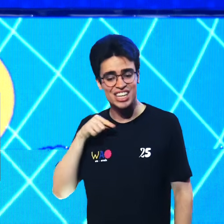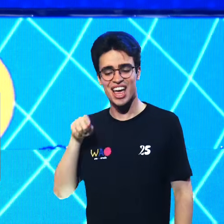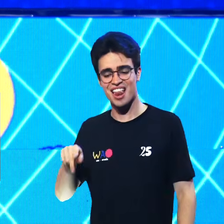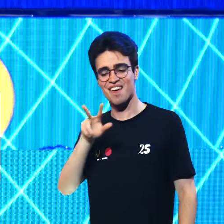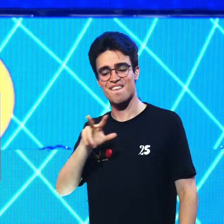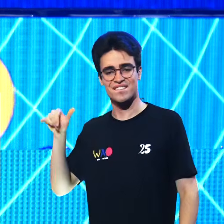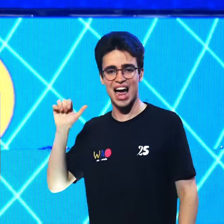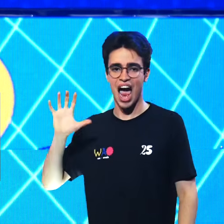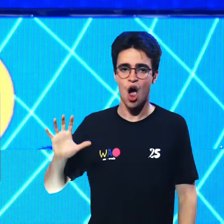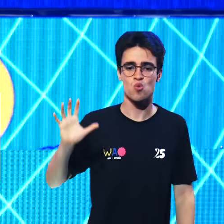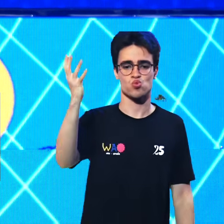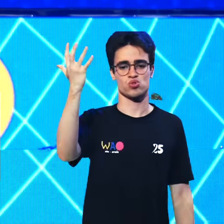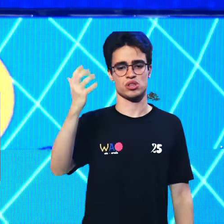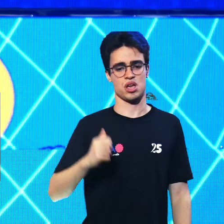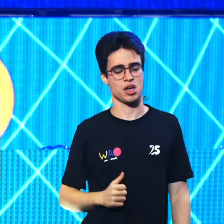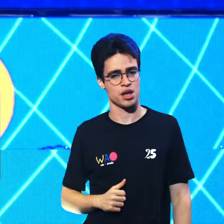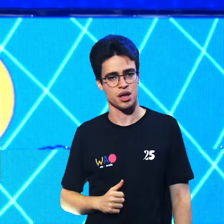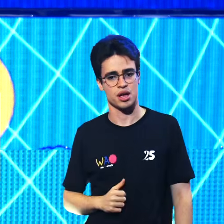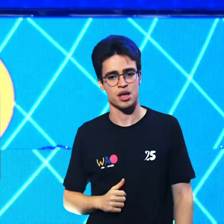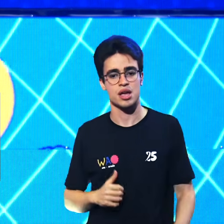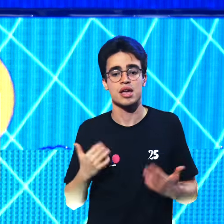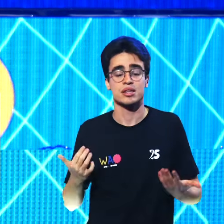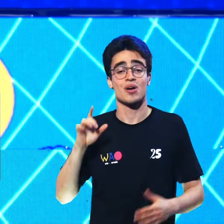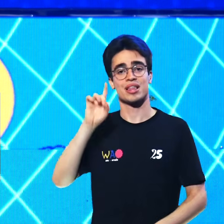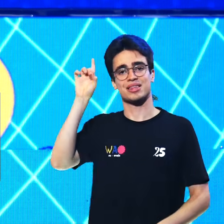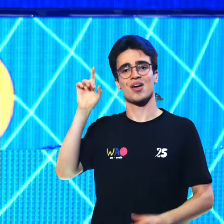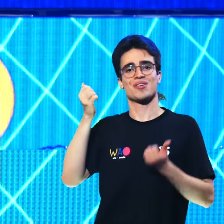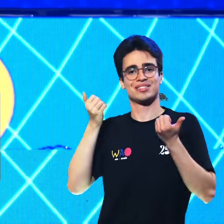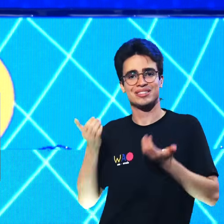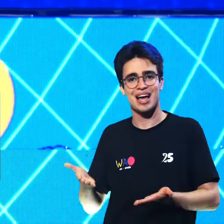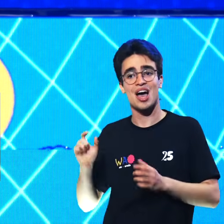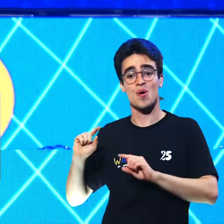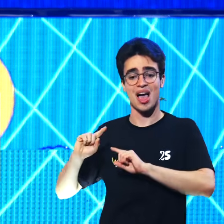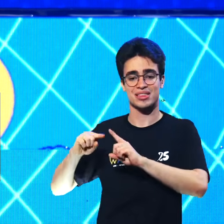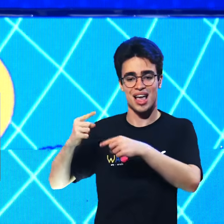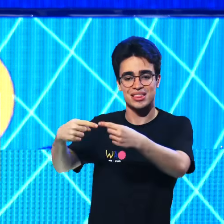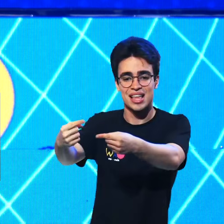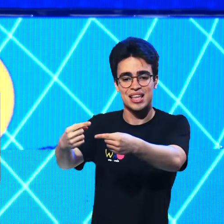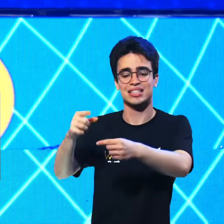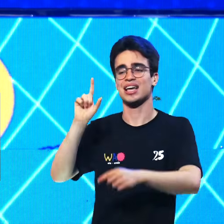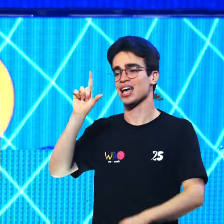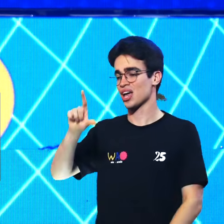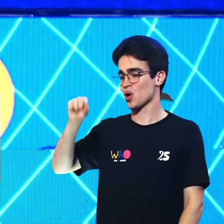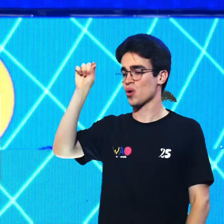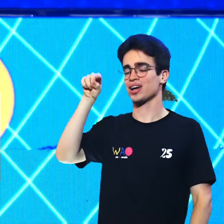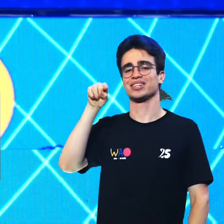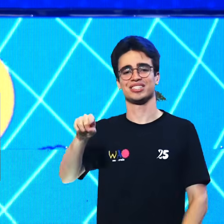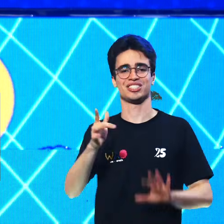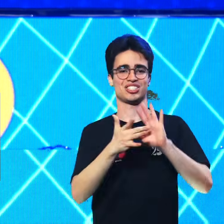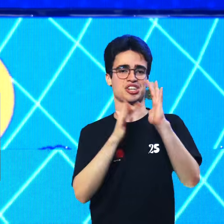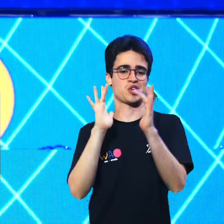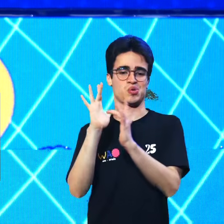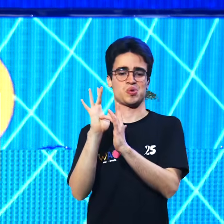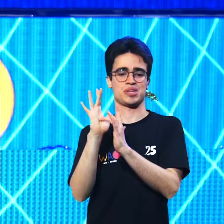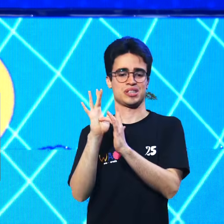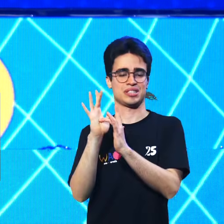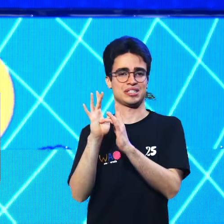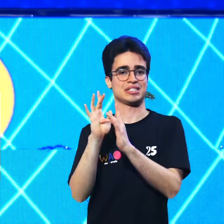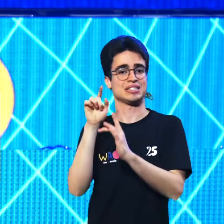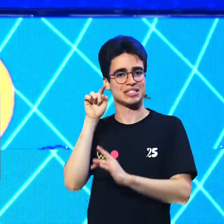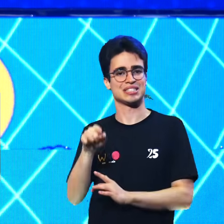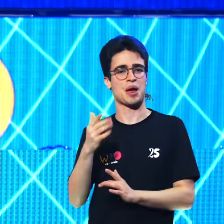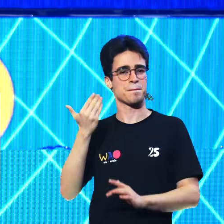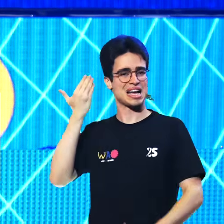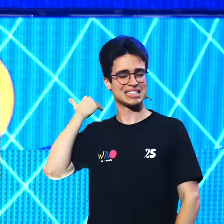vontade. E mais um movimento de Deus, da descendência desse homem. Deus trouxe a Israel o Salvador Jesus como